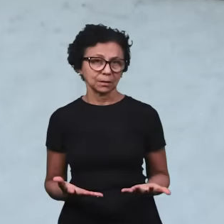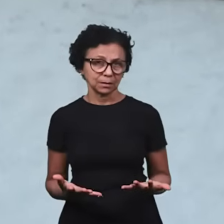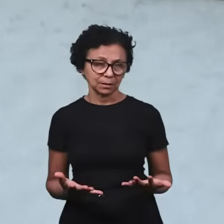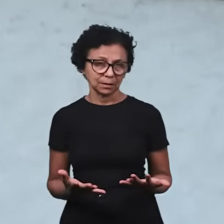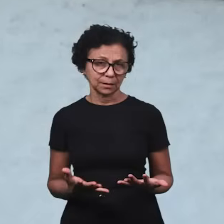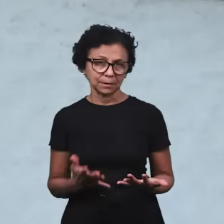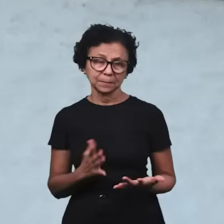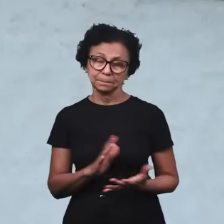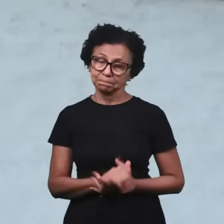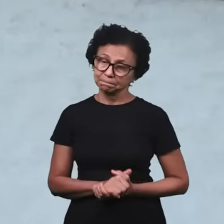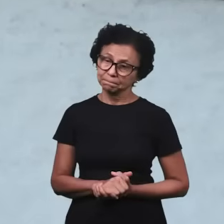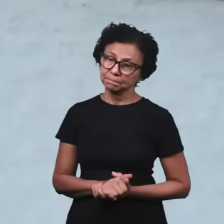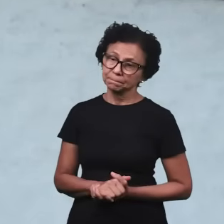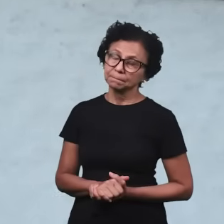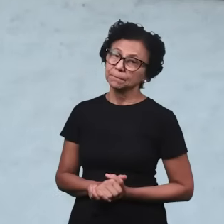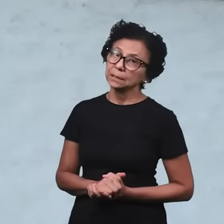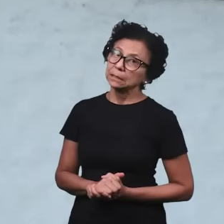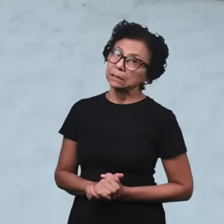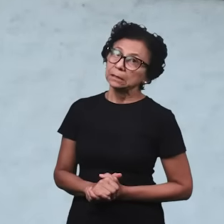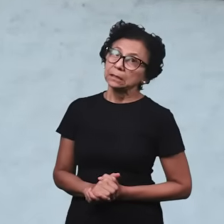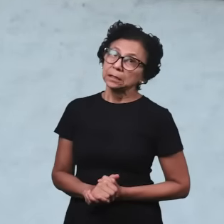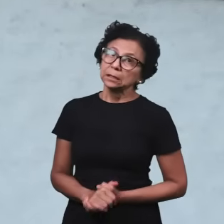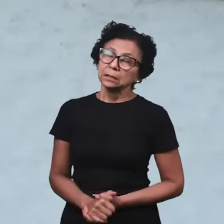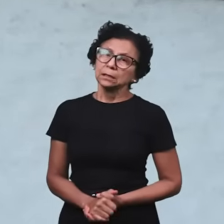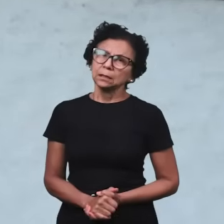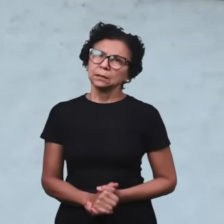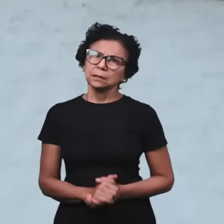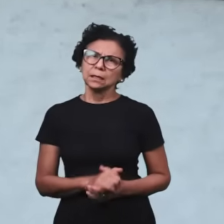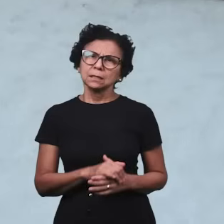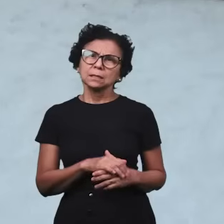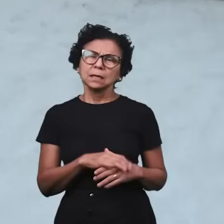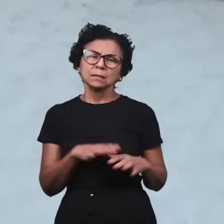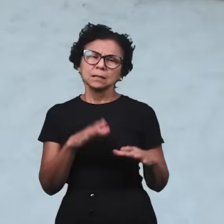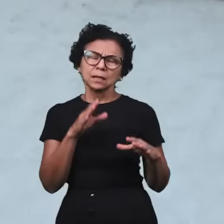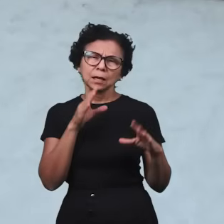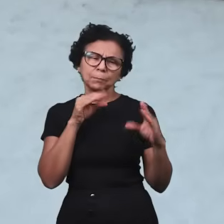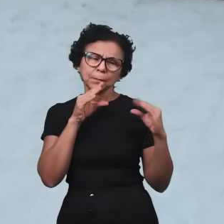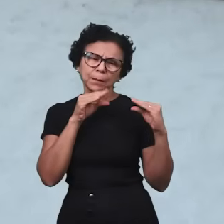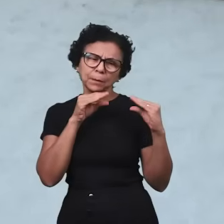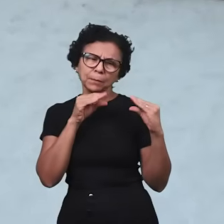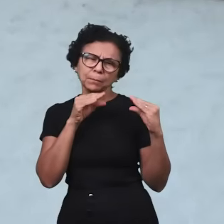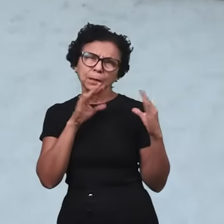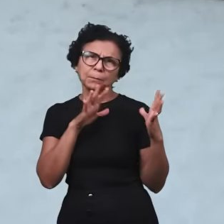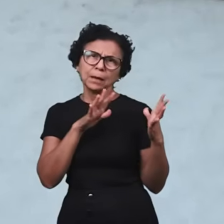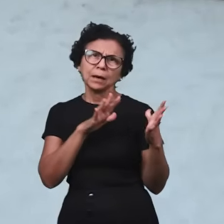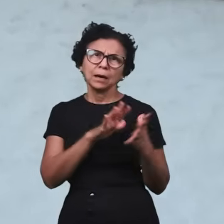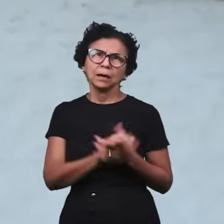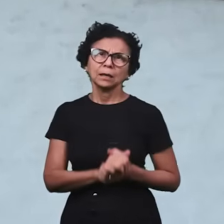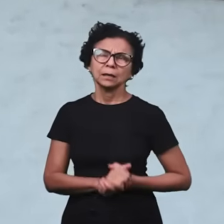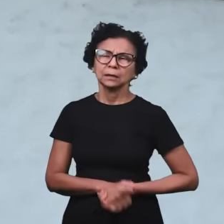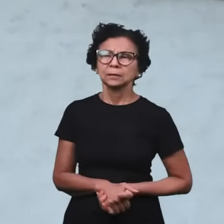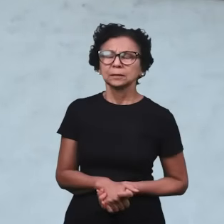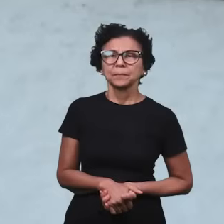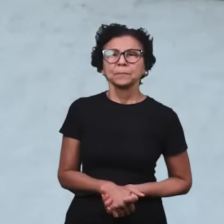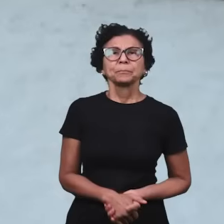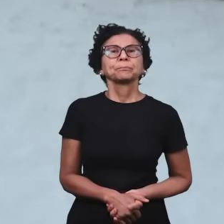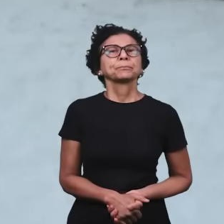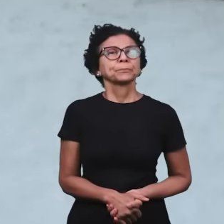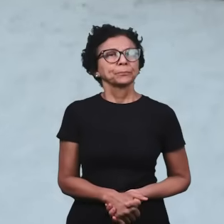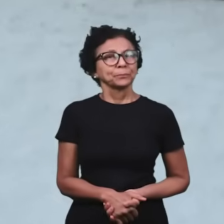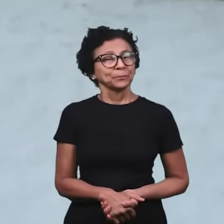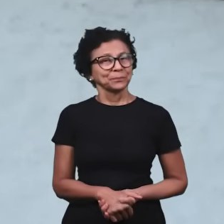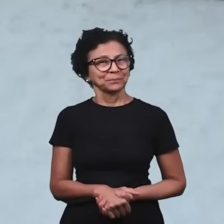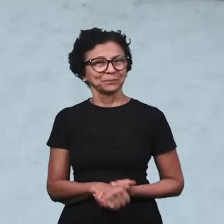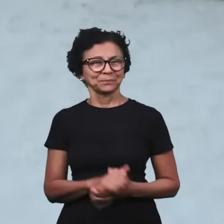nós estamos colocando ou nos expondo, até em conversas. Às vezes a pessoa fala assim, não é só a rede social. Não,